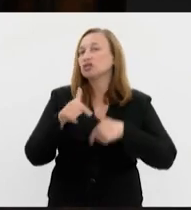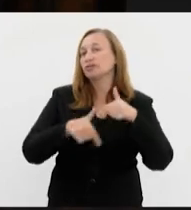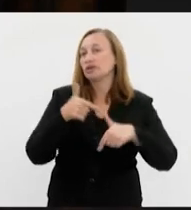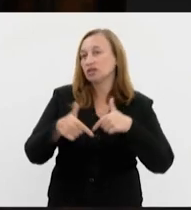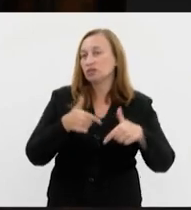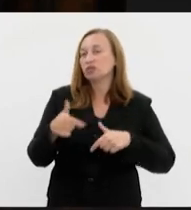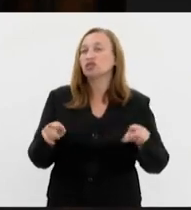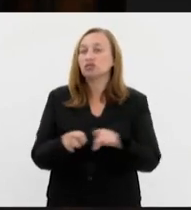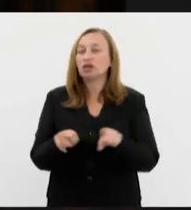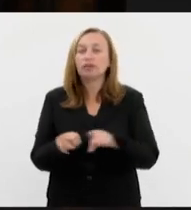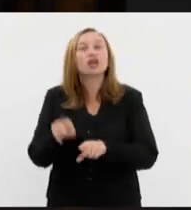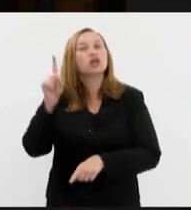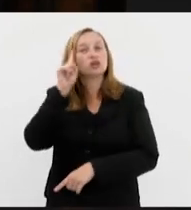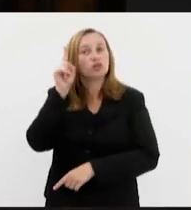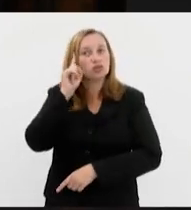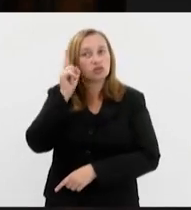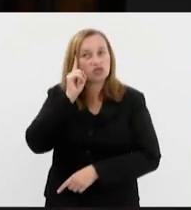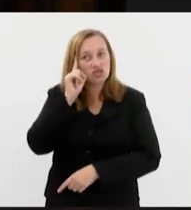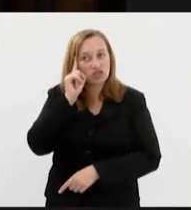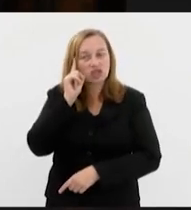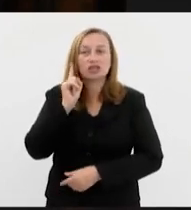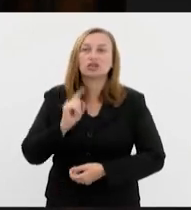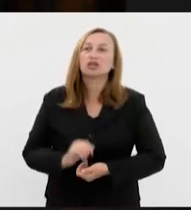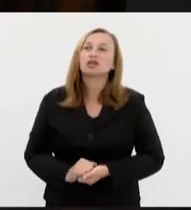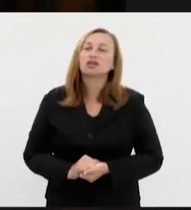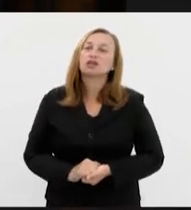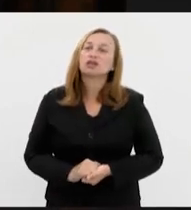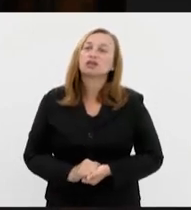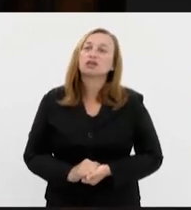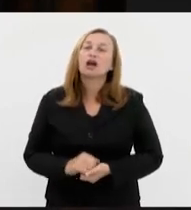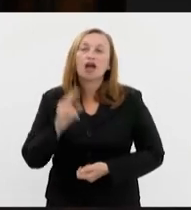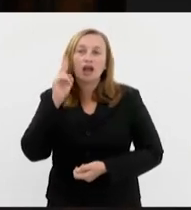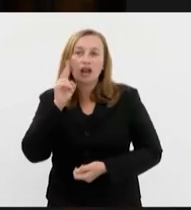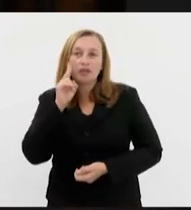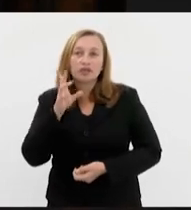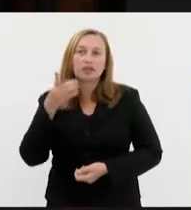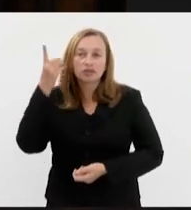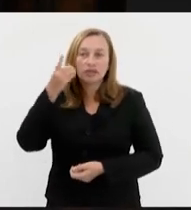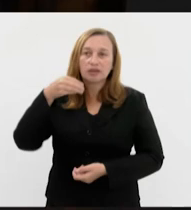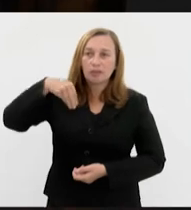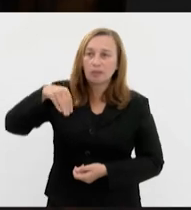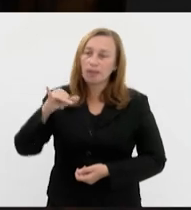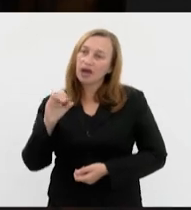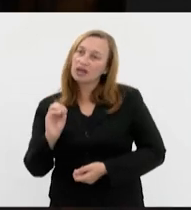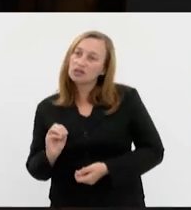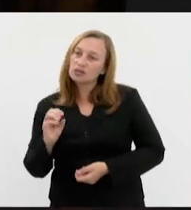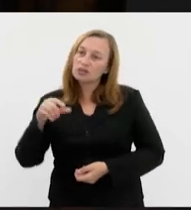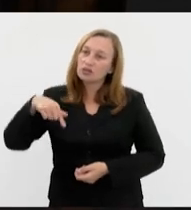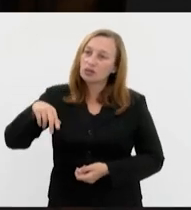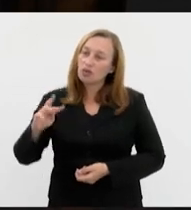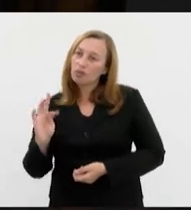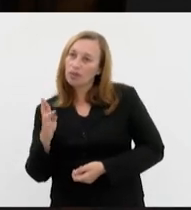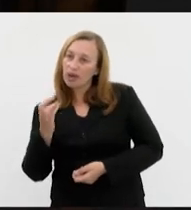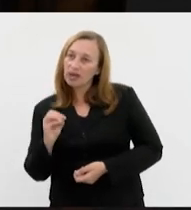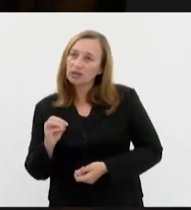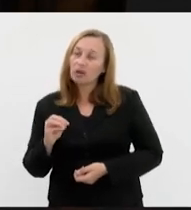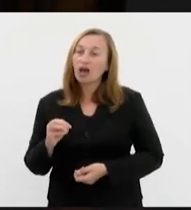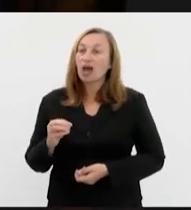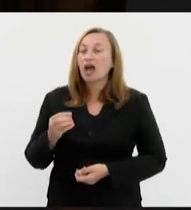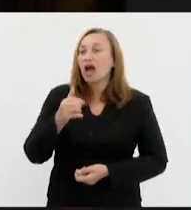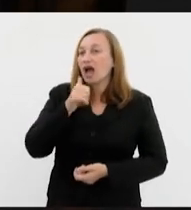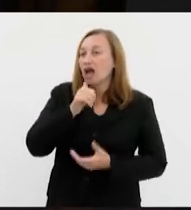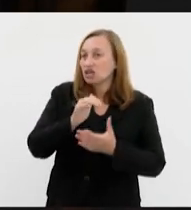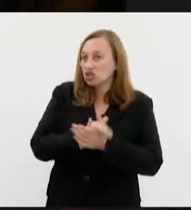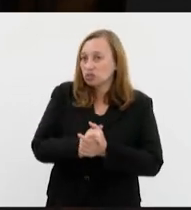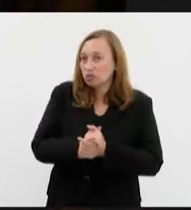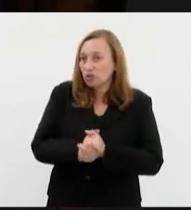ó, todos os dias. Lembro do deputado Márcio Gualberto, a esposa tinha acabado de dar luz, que ele tinha